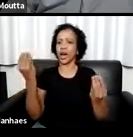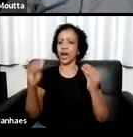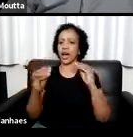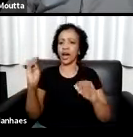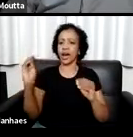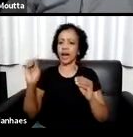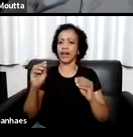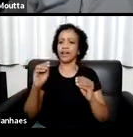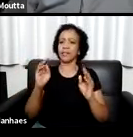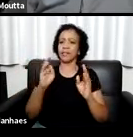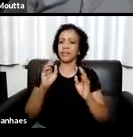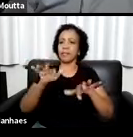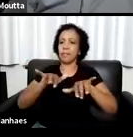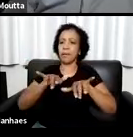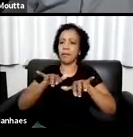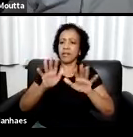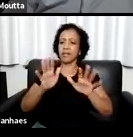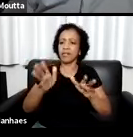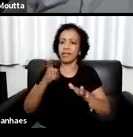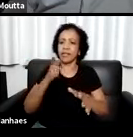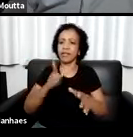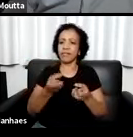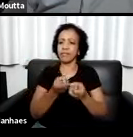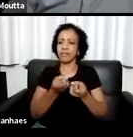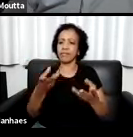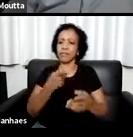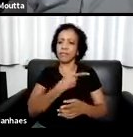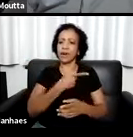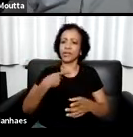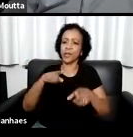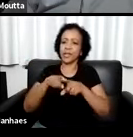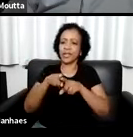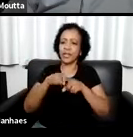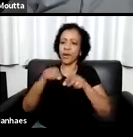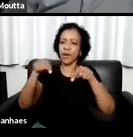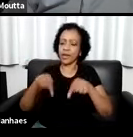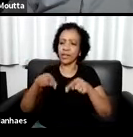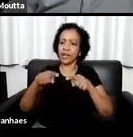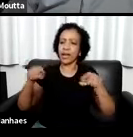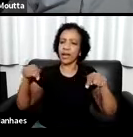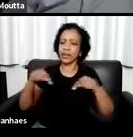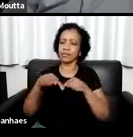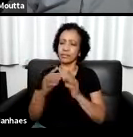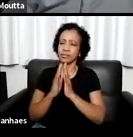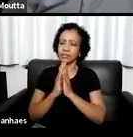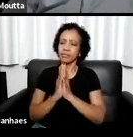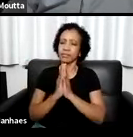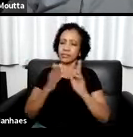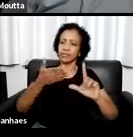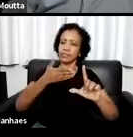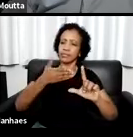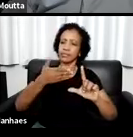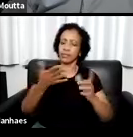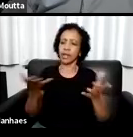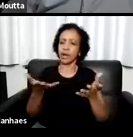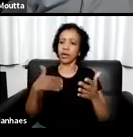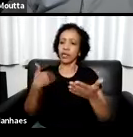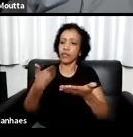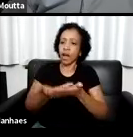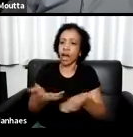estamos recebendo aqui vários irmãos pastores do Brasil na nossa sala de oração e nós estaremos juntos até